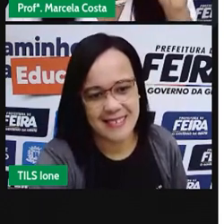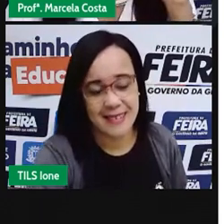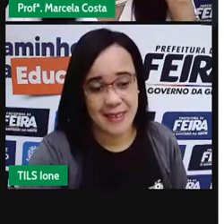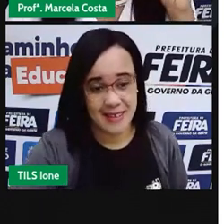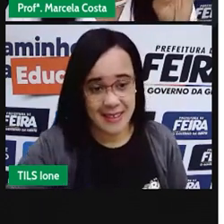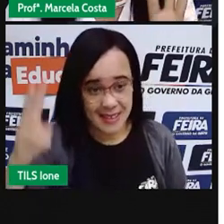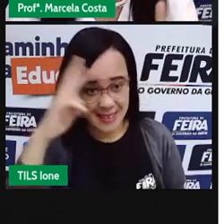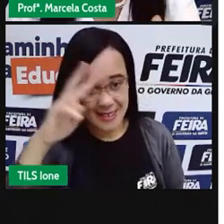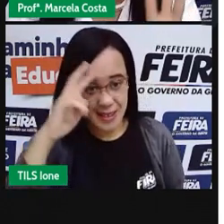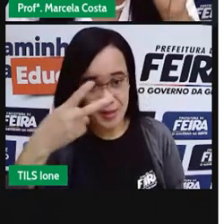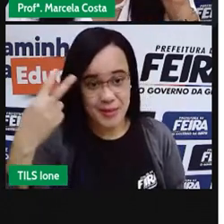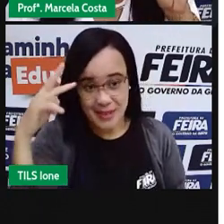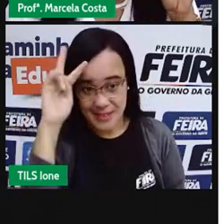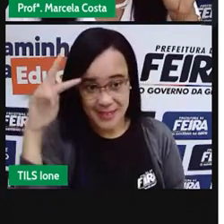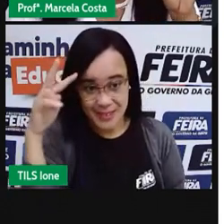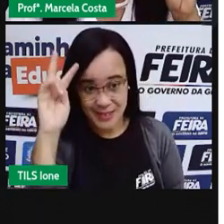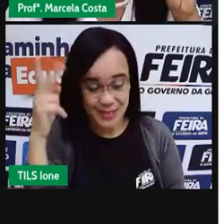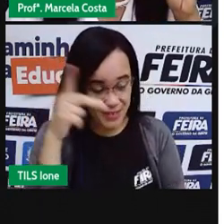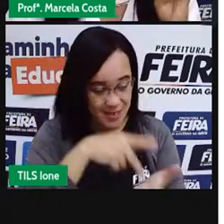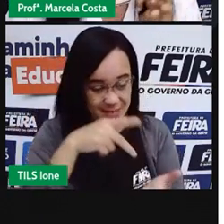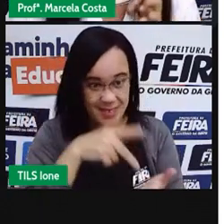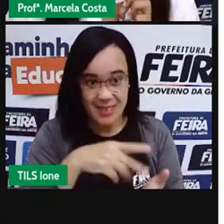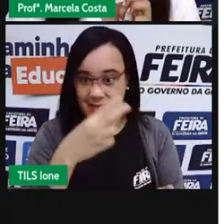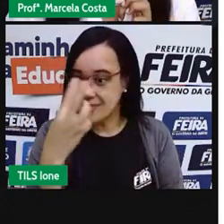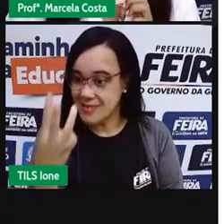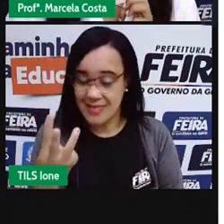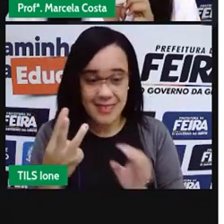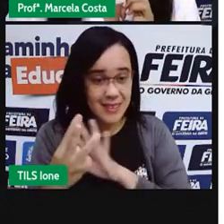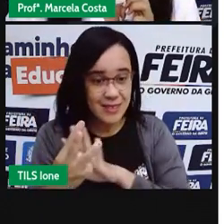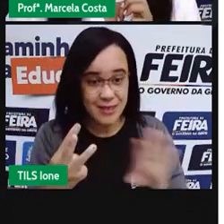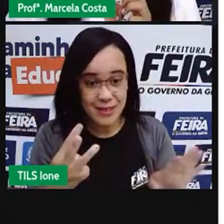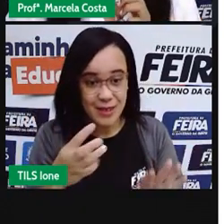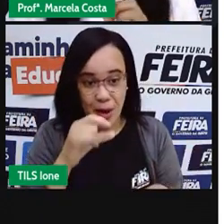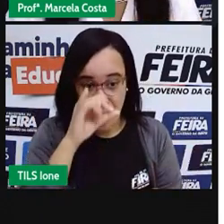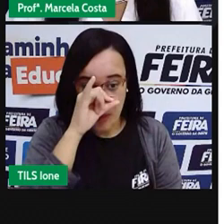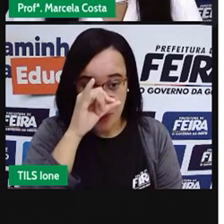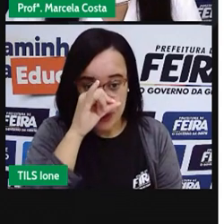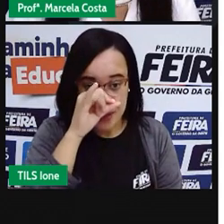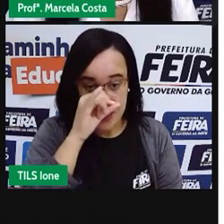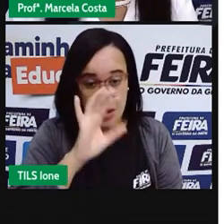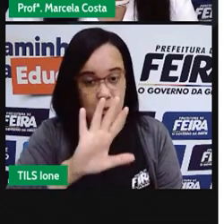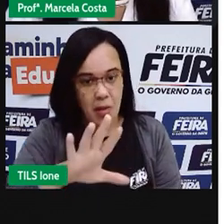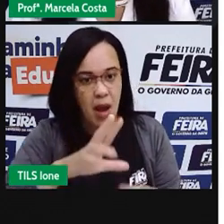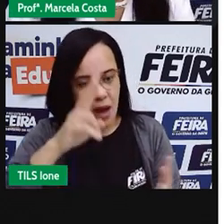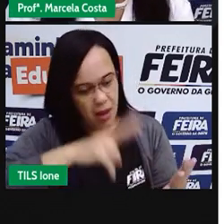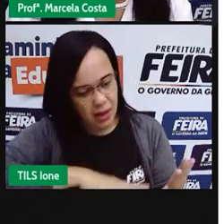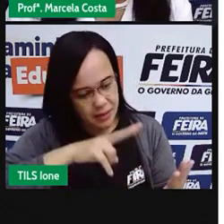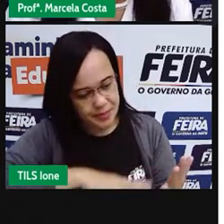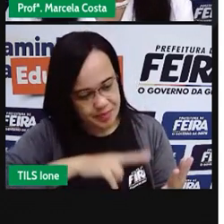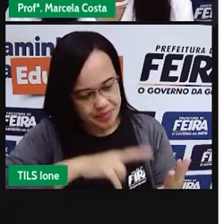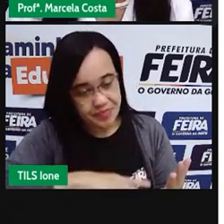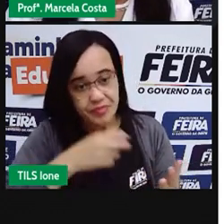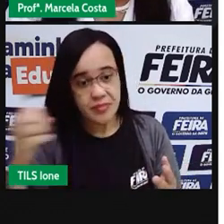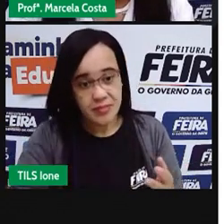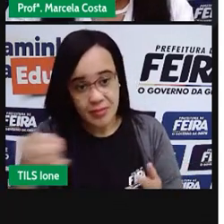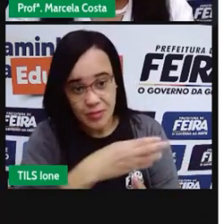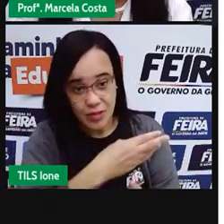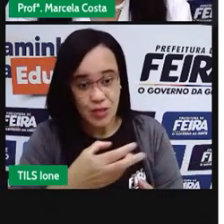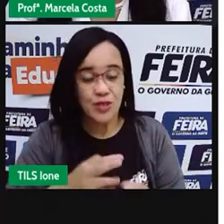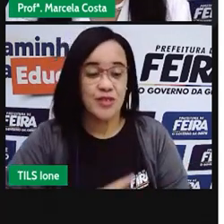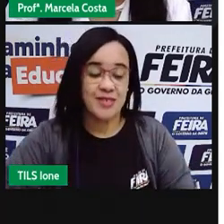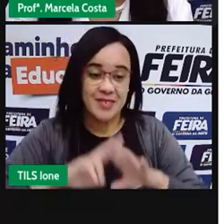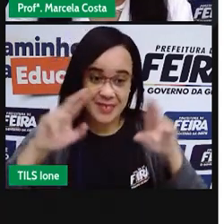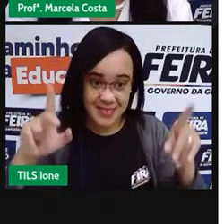apenas três porquinhos. Nessa releitura, a gente vai ver que